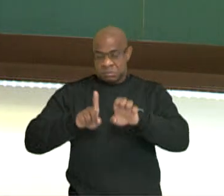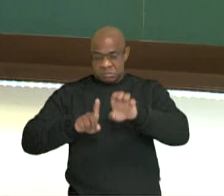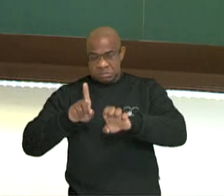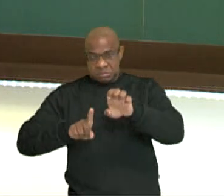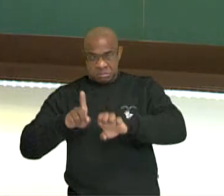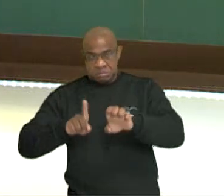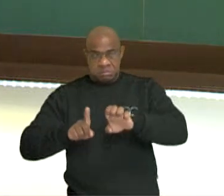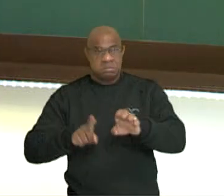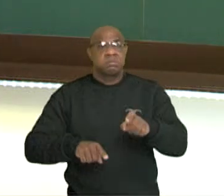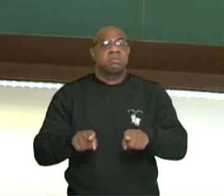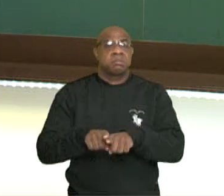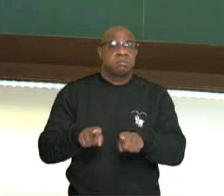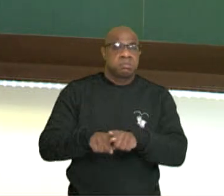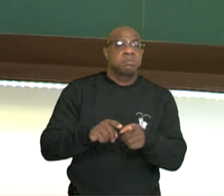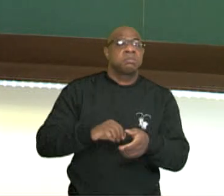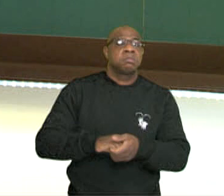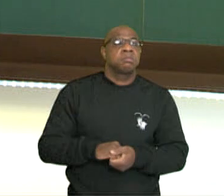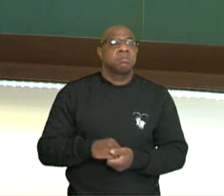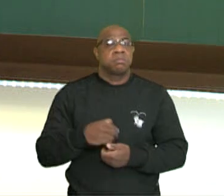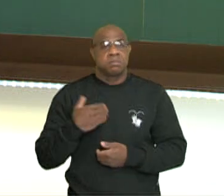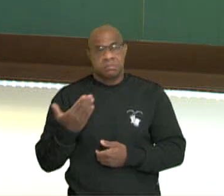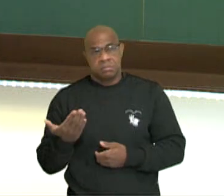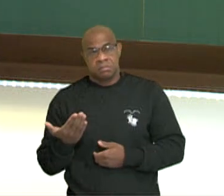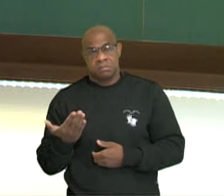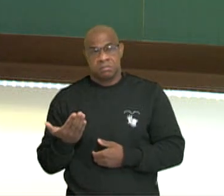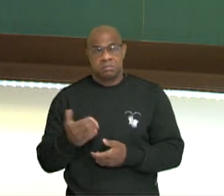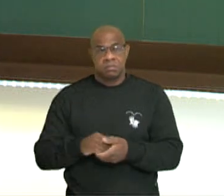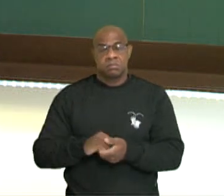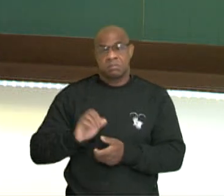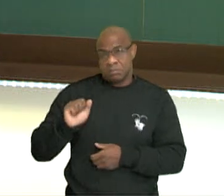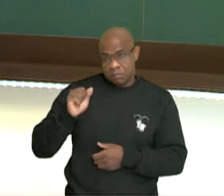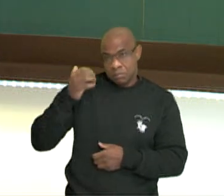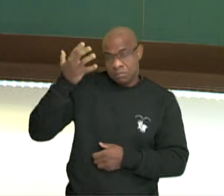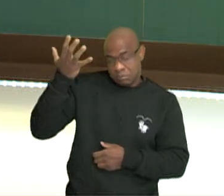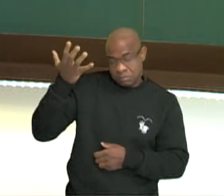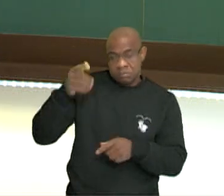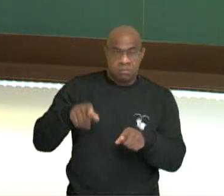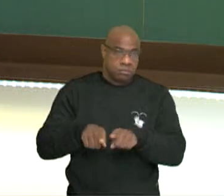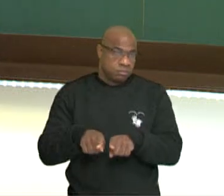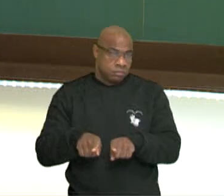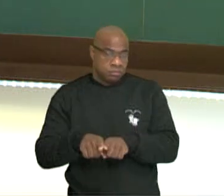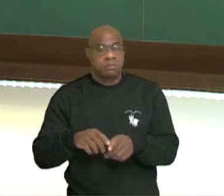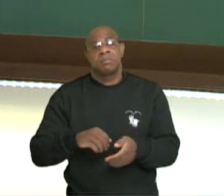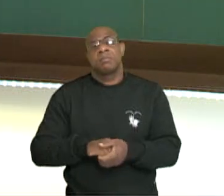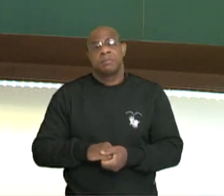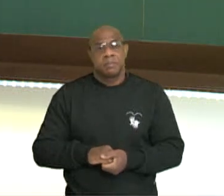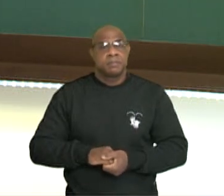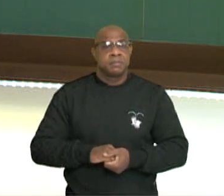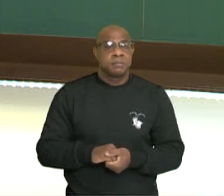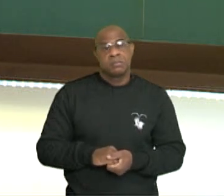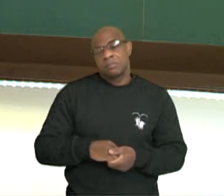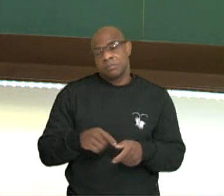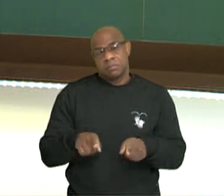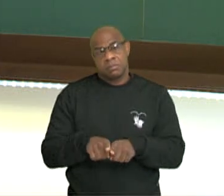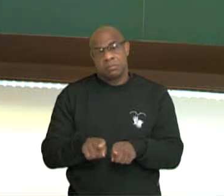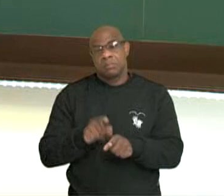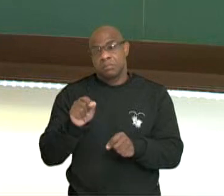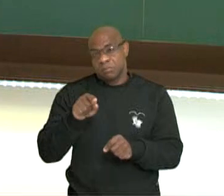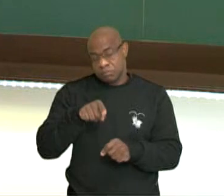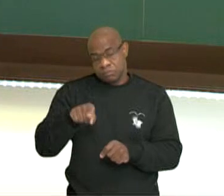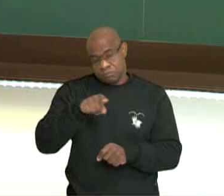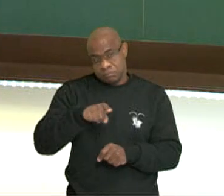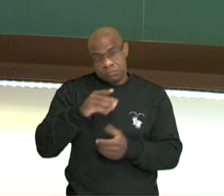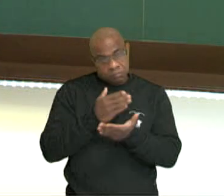dado estatístico também, né? Causa e consequência tem que ser embasado nessa relação. E a partir disso